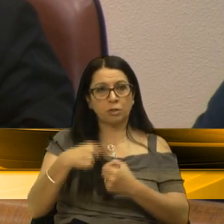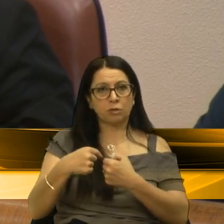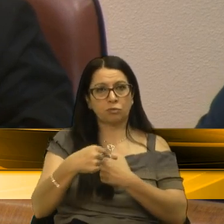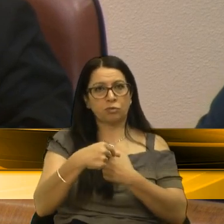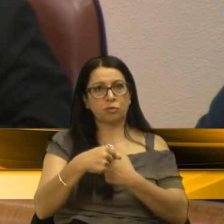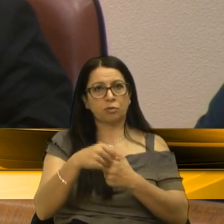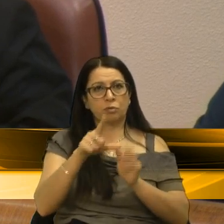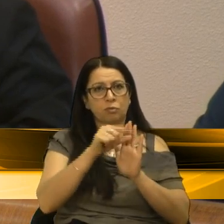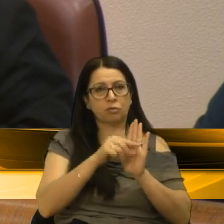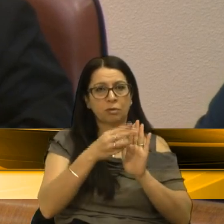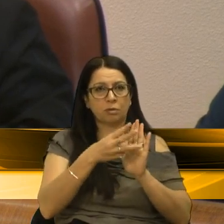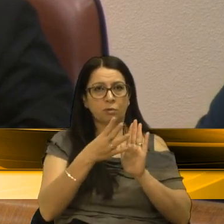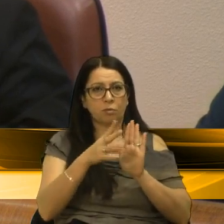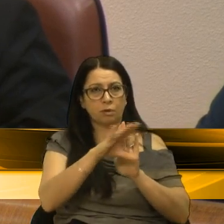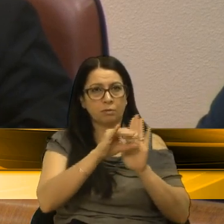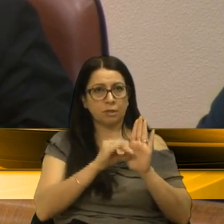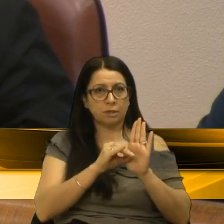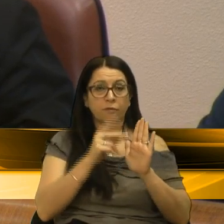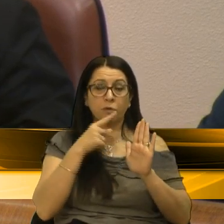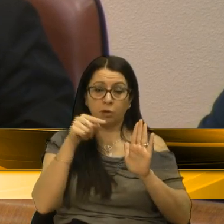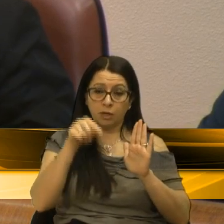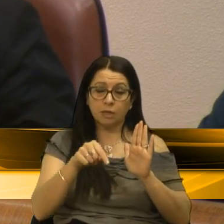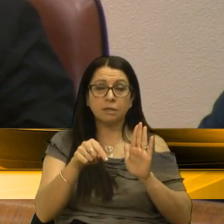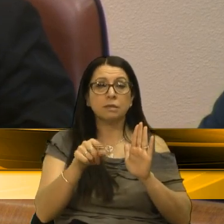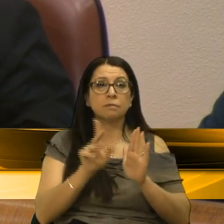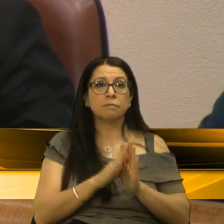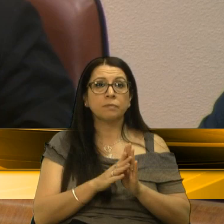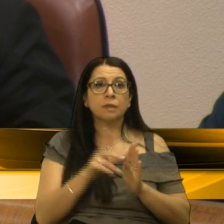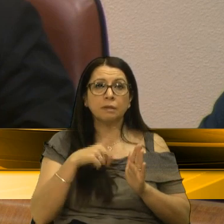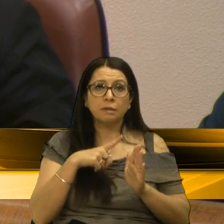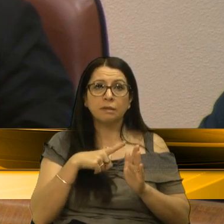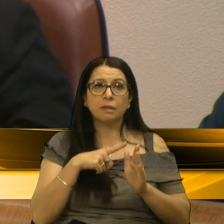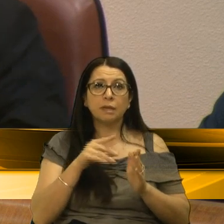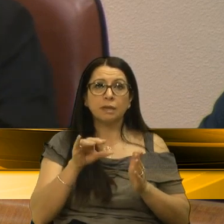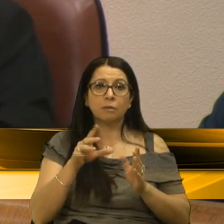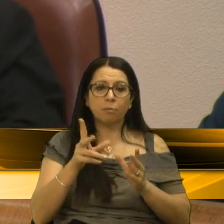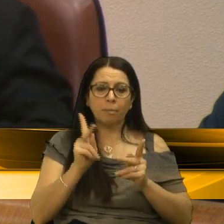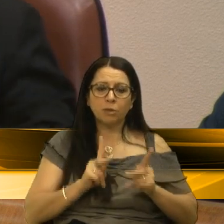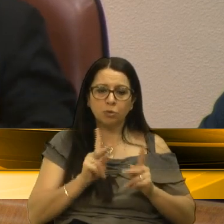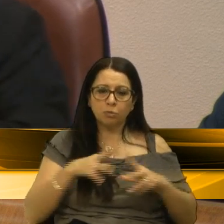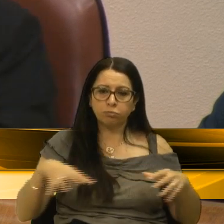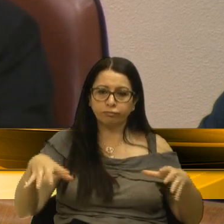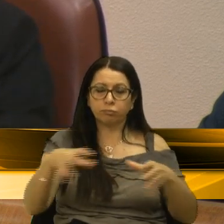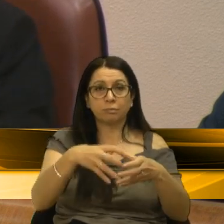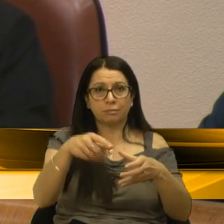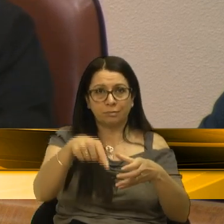artigo 34 e seus incisos. Diz que o Código de Posturas, que a concentração de pessoas em logradouros